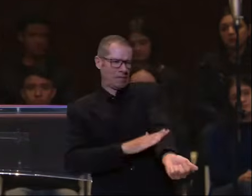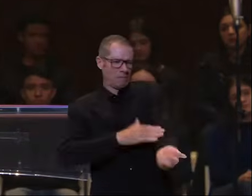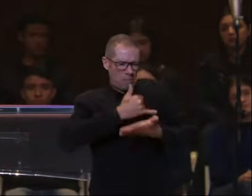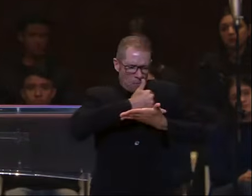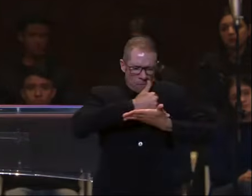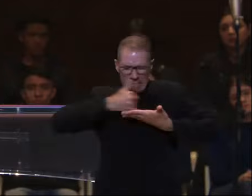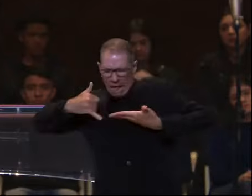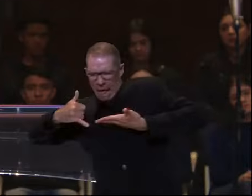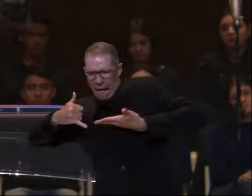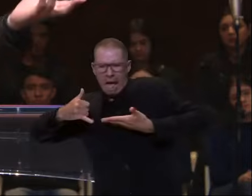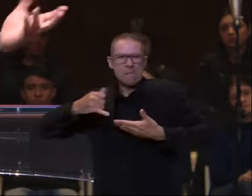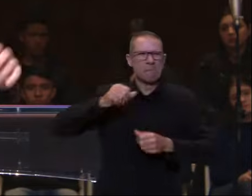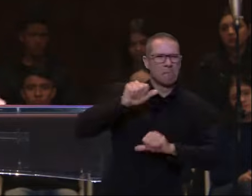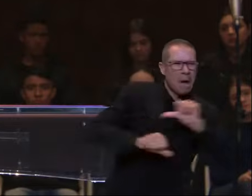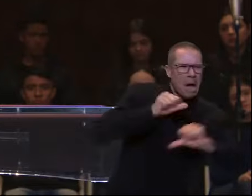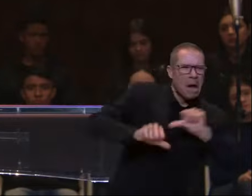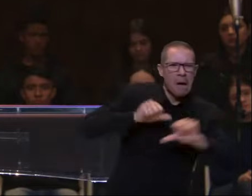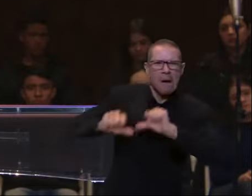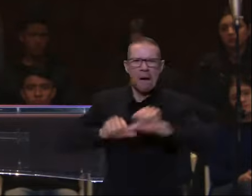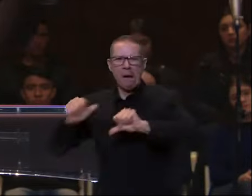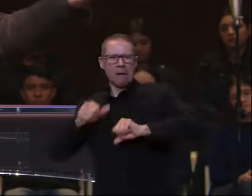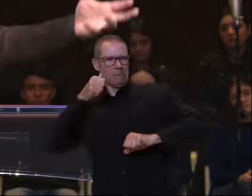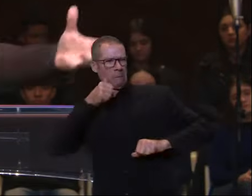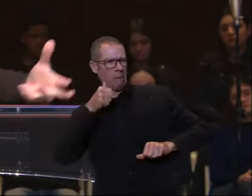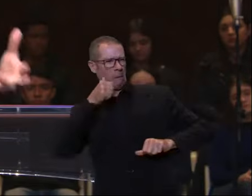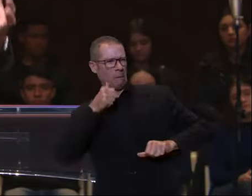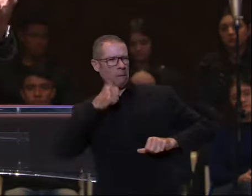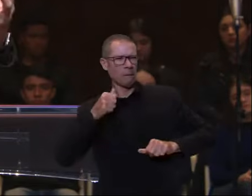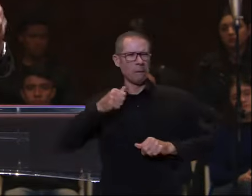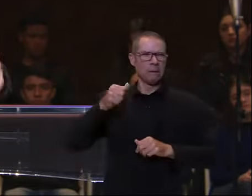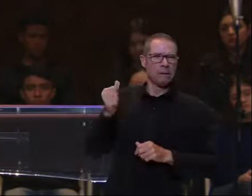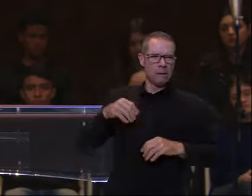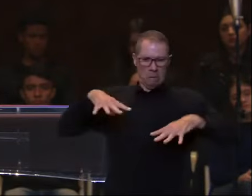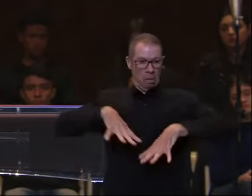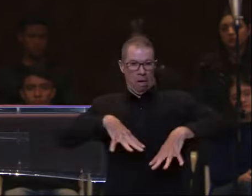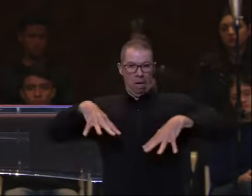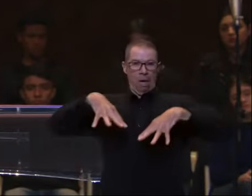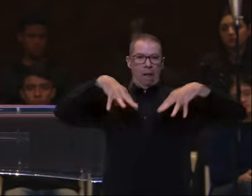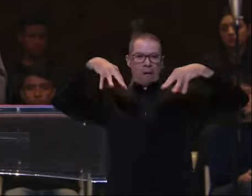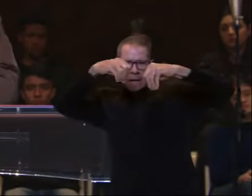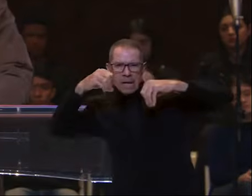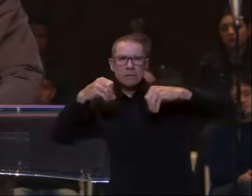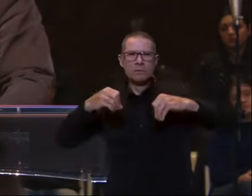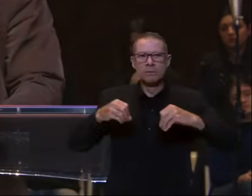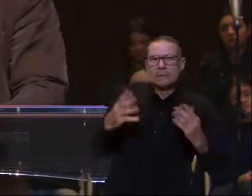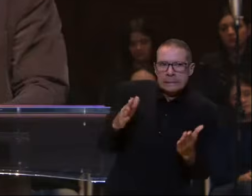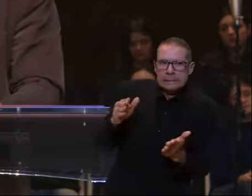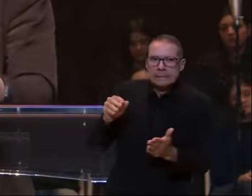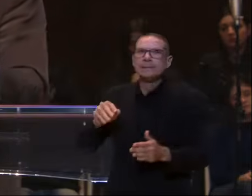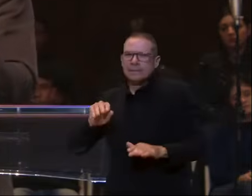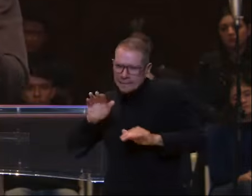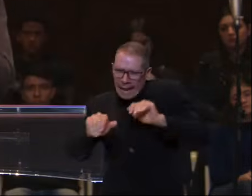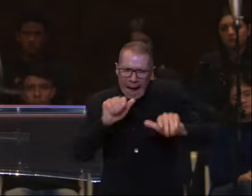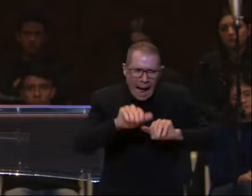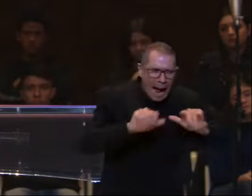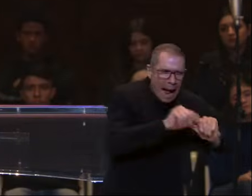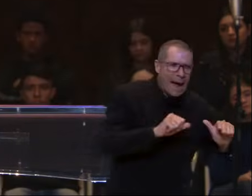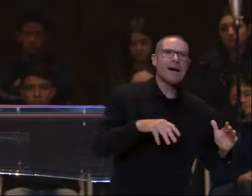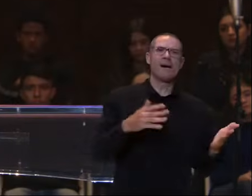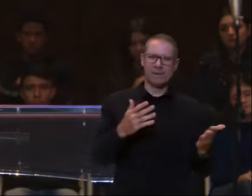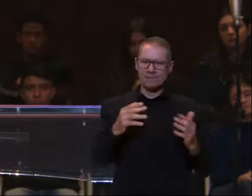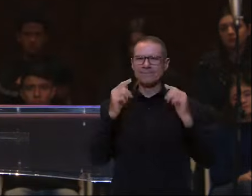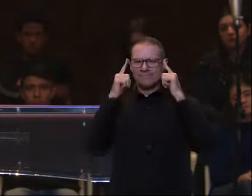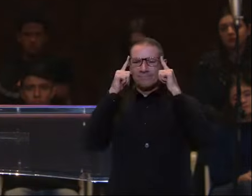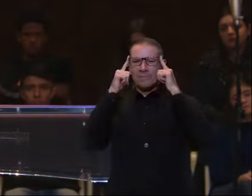faziam danças frenéticas quando incorporavam os espíritos, e era